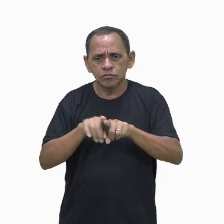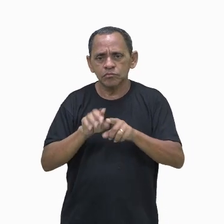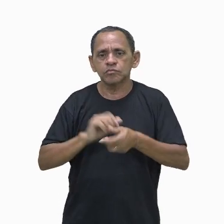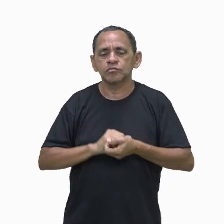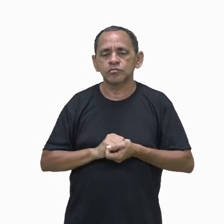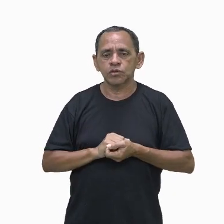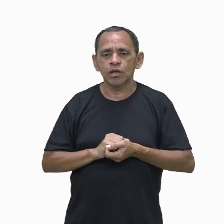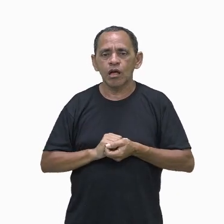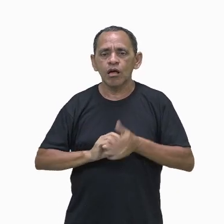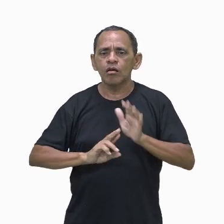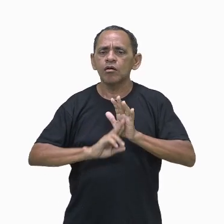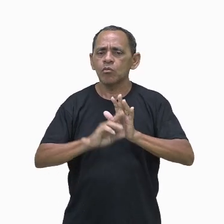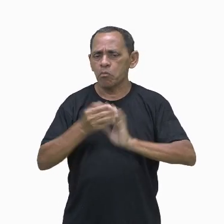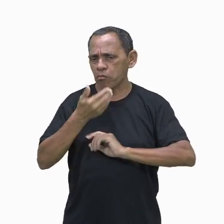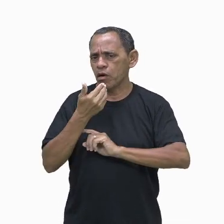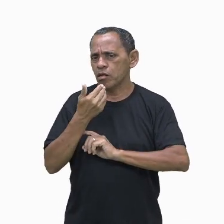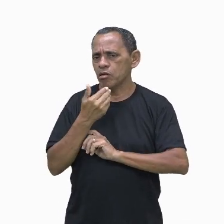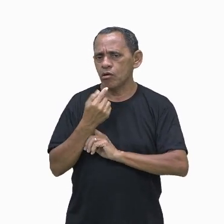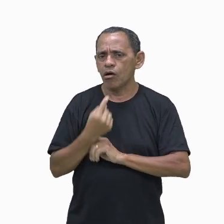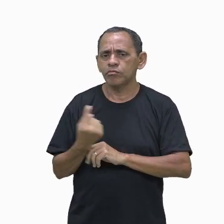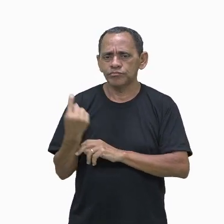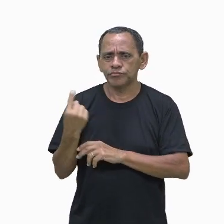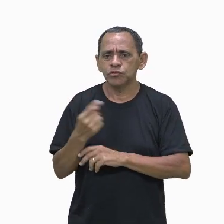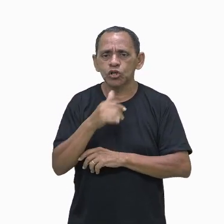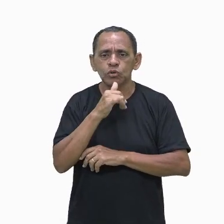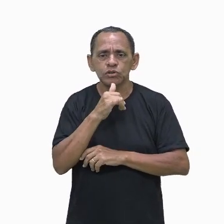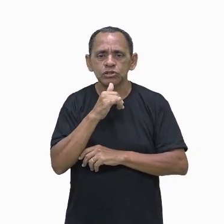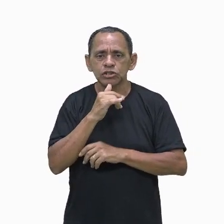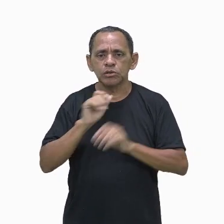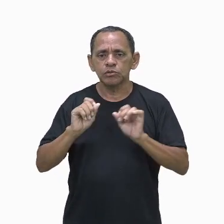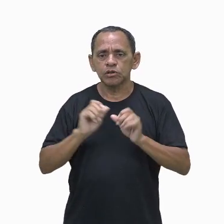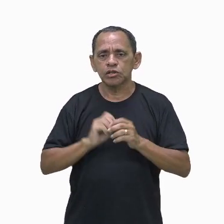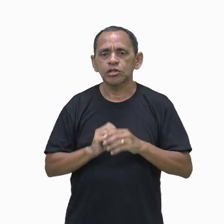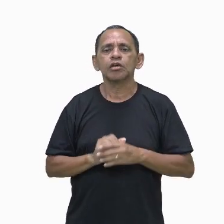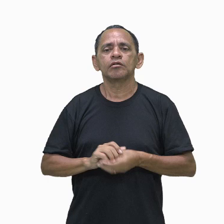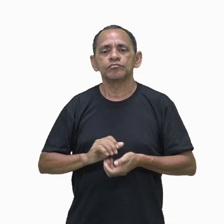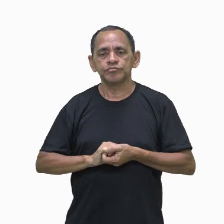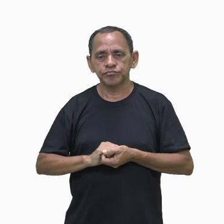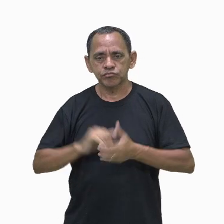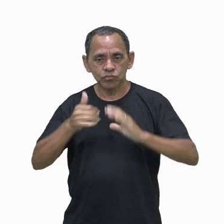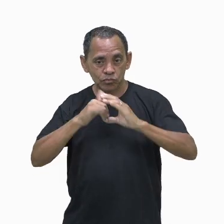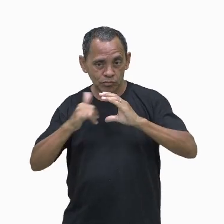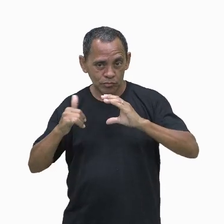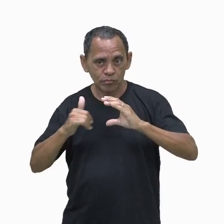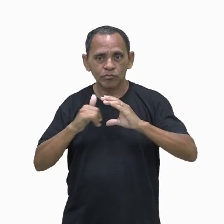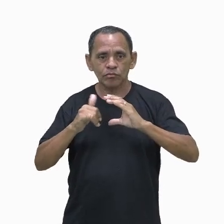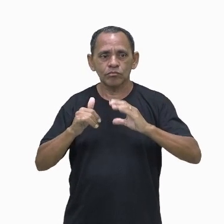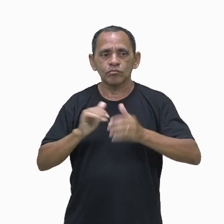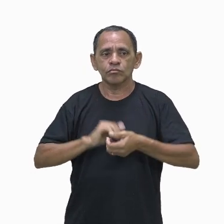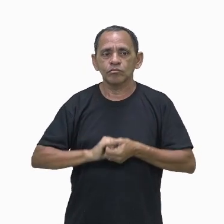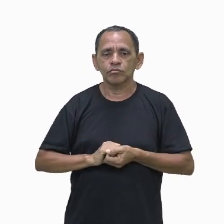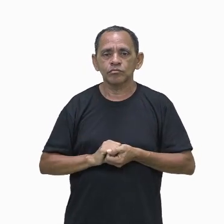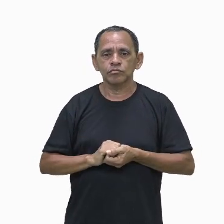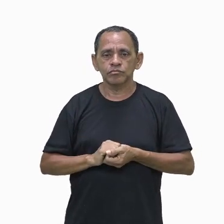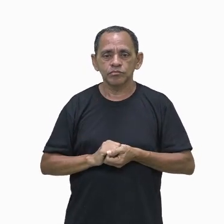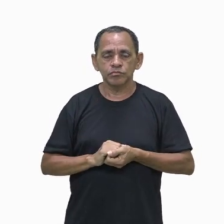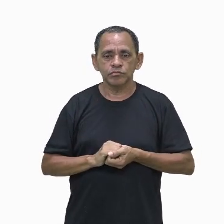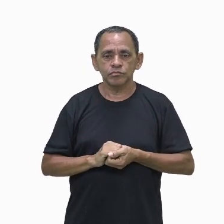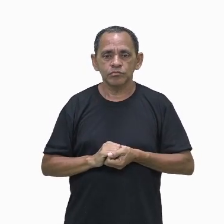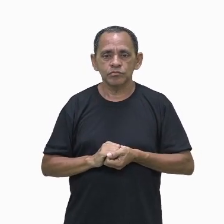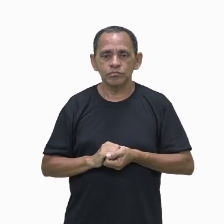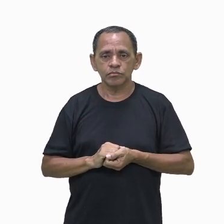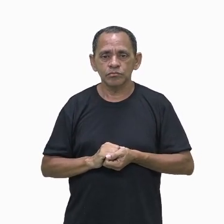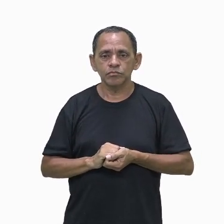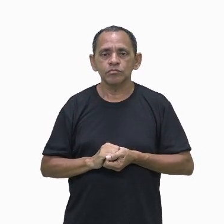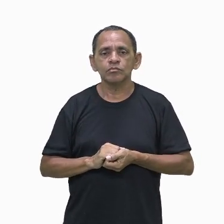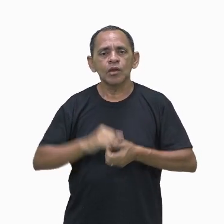melhor representação aqui como exemplos de carboidratos. Mas vamos adiante aí com a nossa